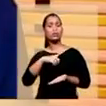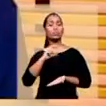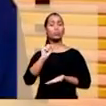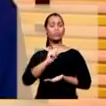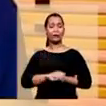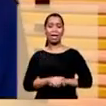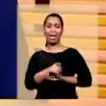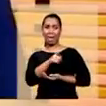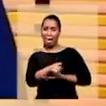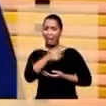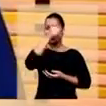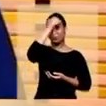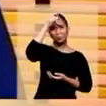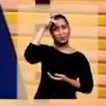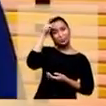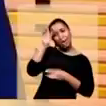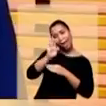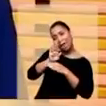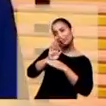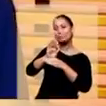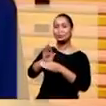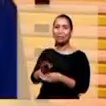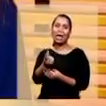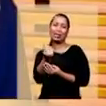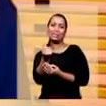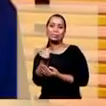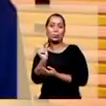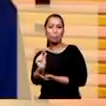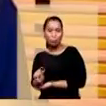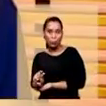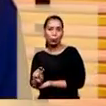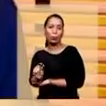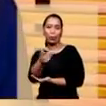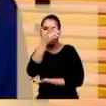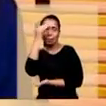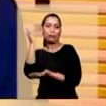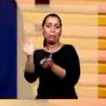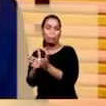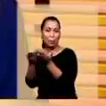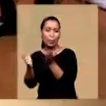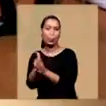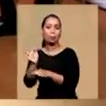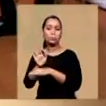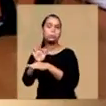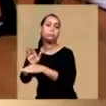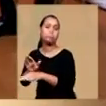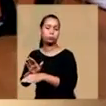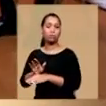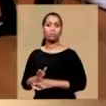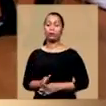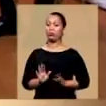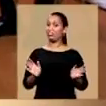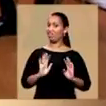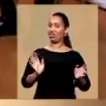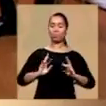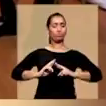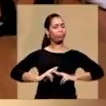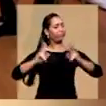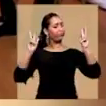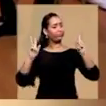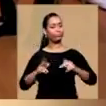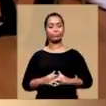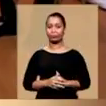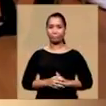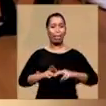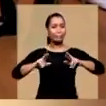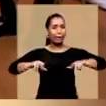muita visão de que a prefeitura é serviço para quem tem pouca renda, né? Isso, uma coisa meio assistencialista, né? Assistencialista, de forma